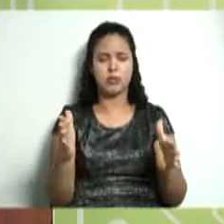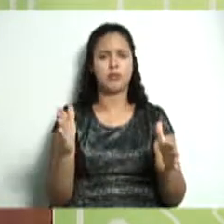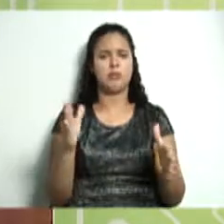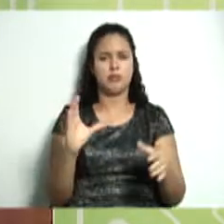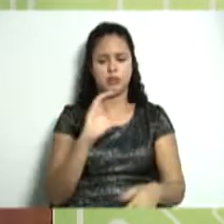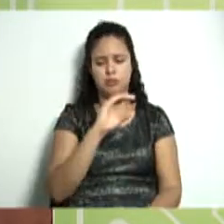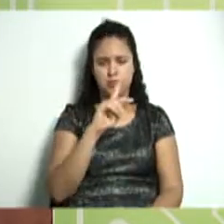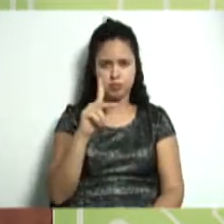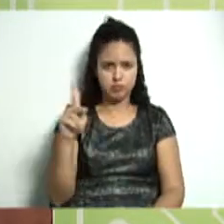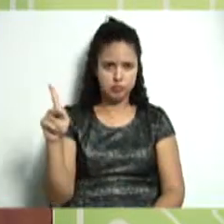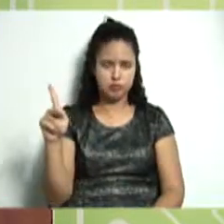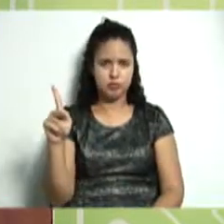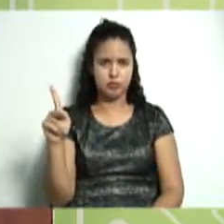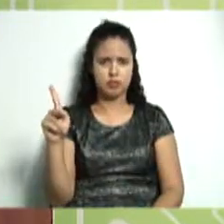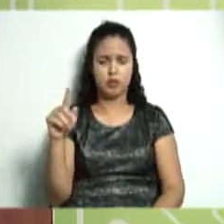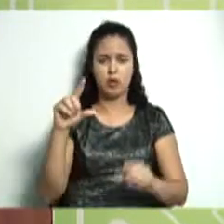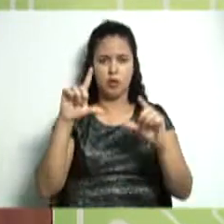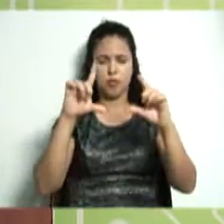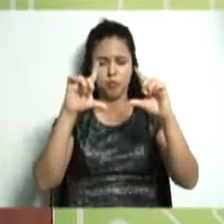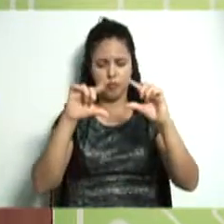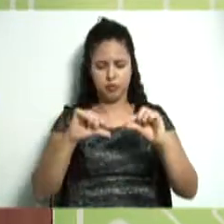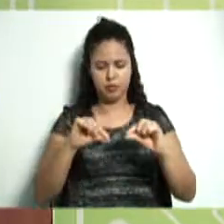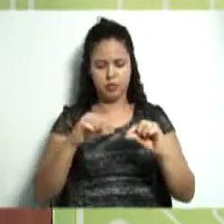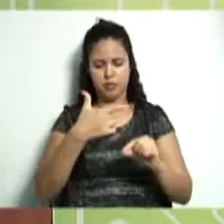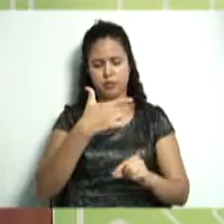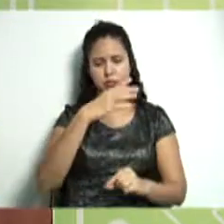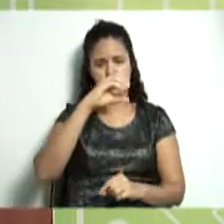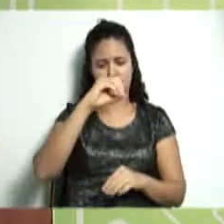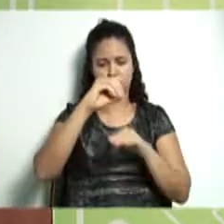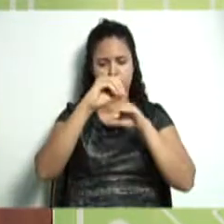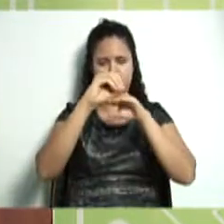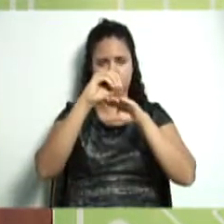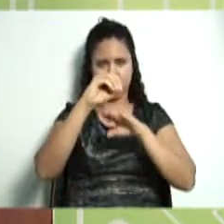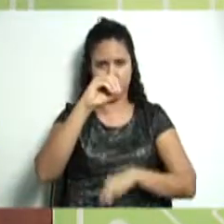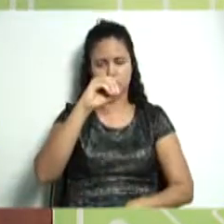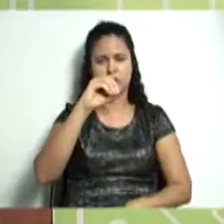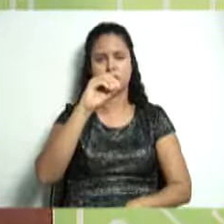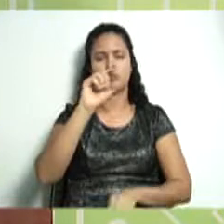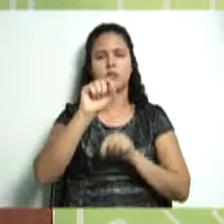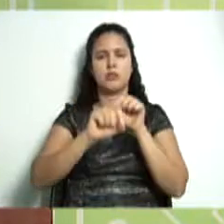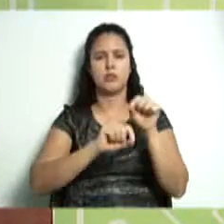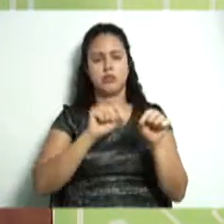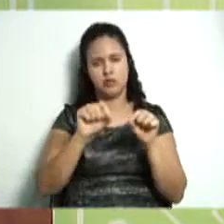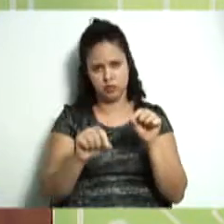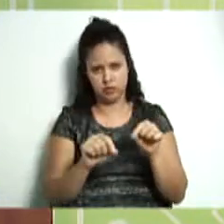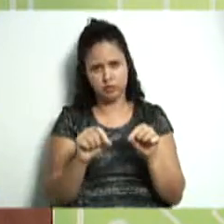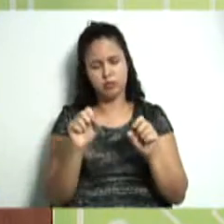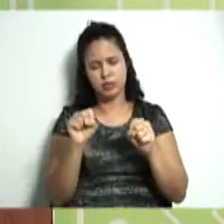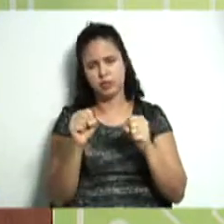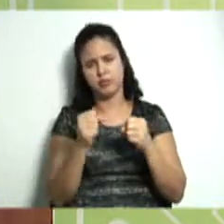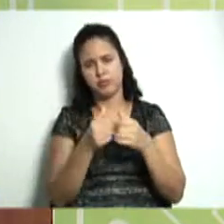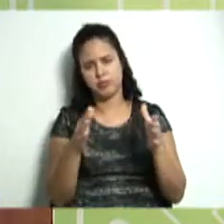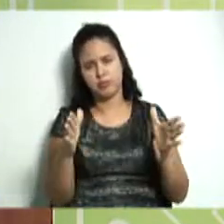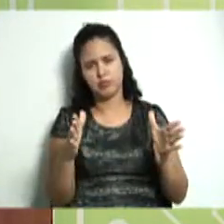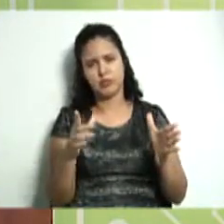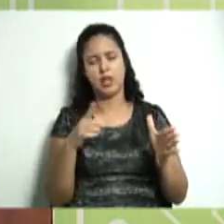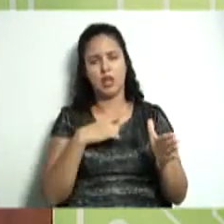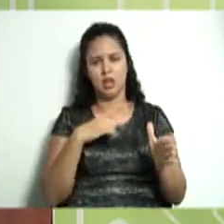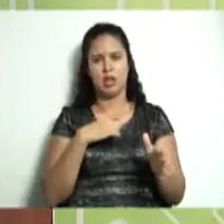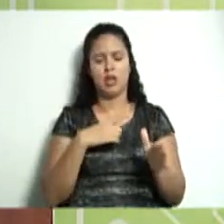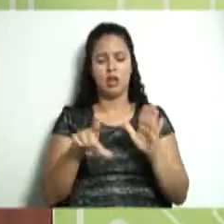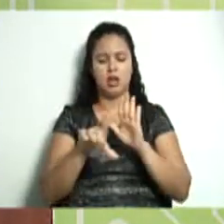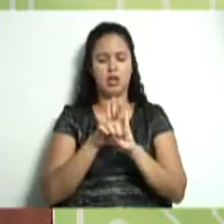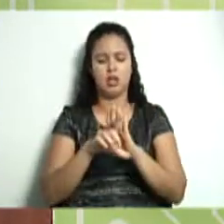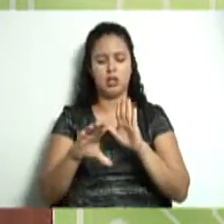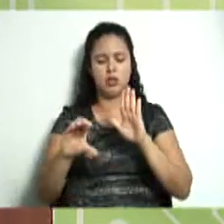menos pessoas que 20 pessoas, né? Então, menos quantidade de pessoas. Então, esse Código Civil, ele dá